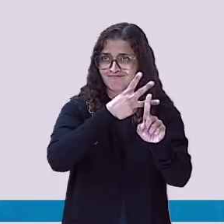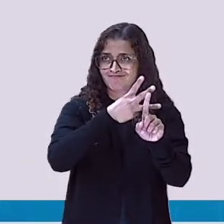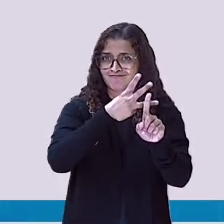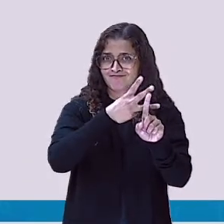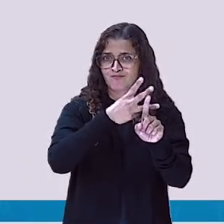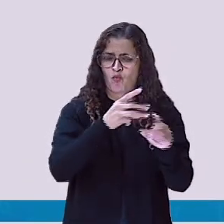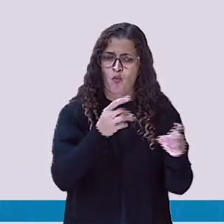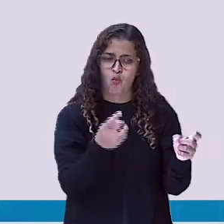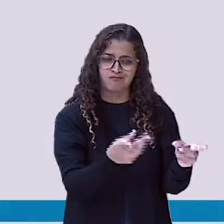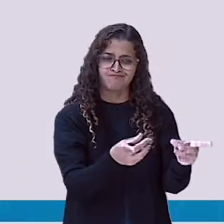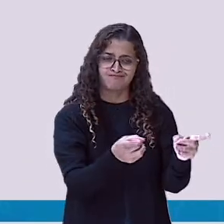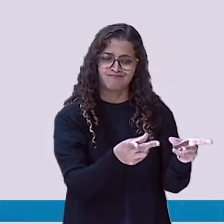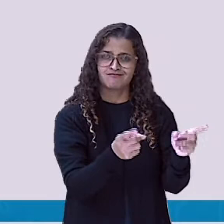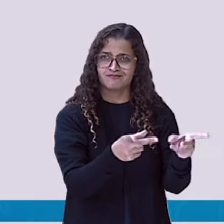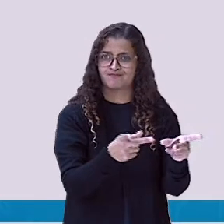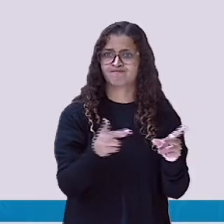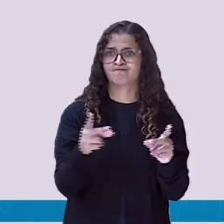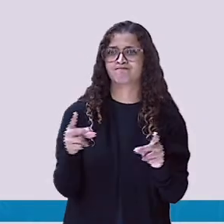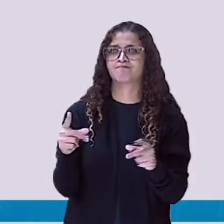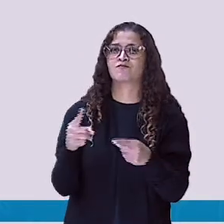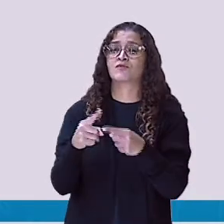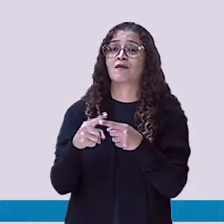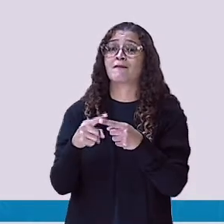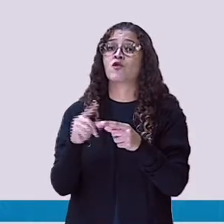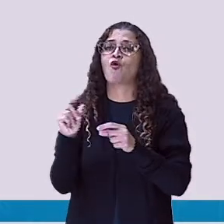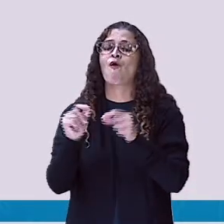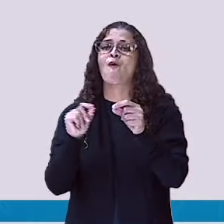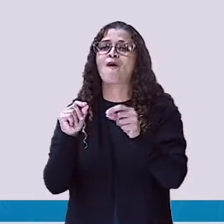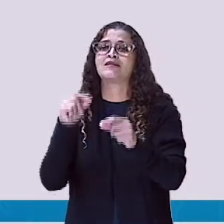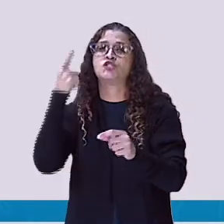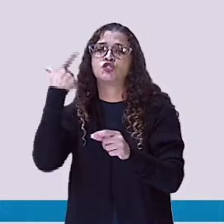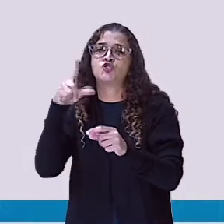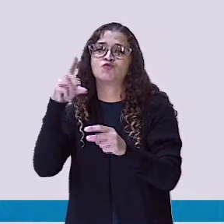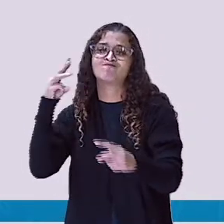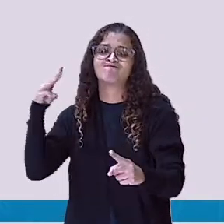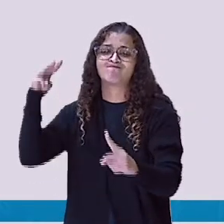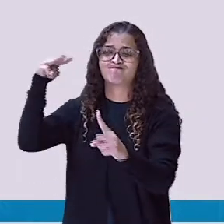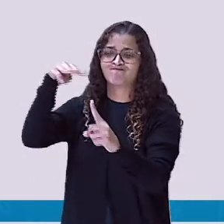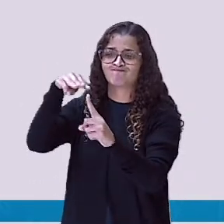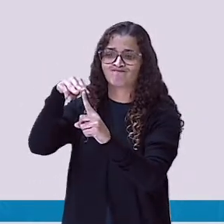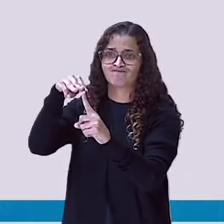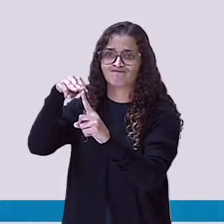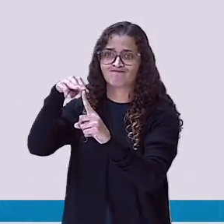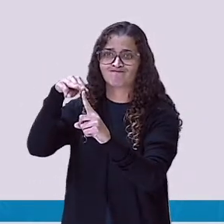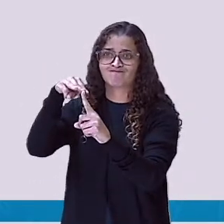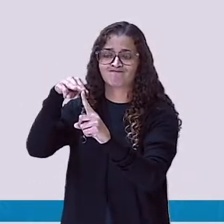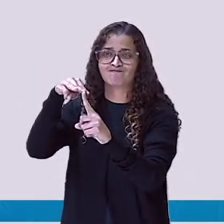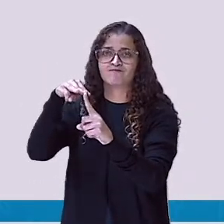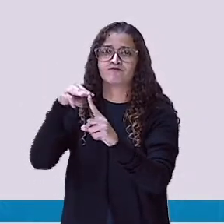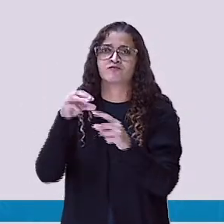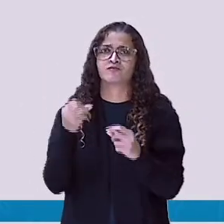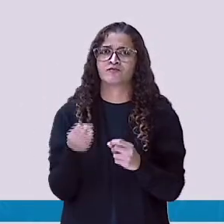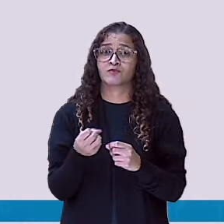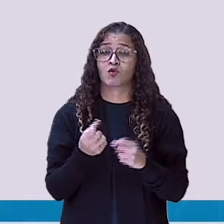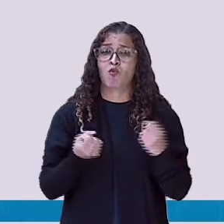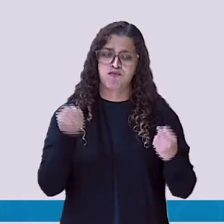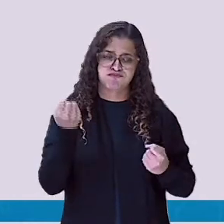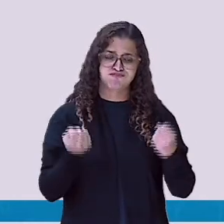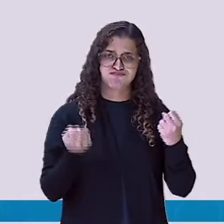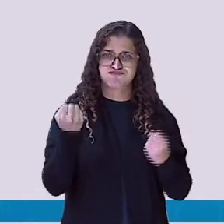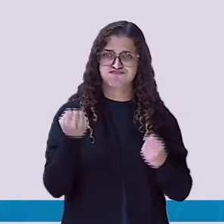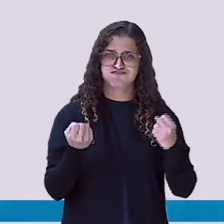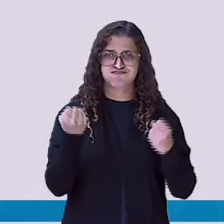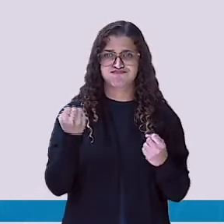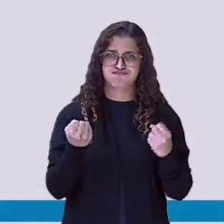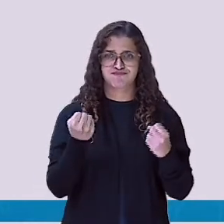o triplo. Para bater a sua meta. Quantos carros ele